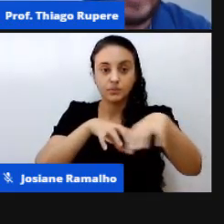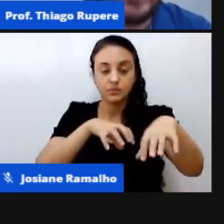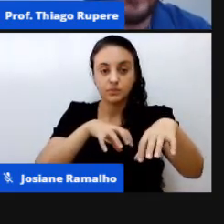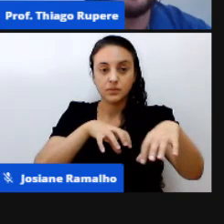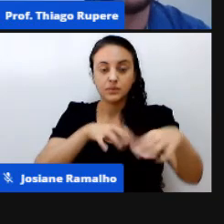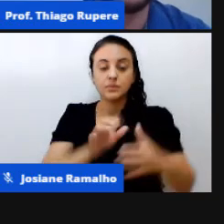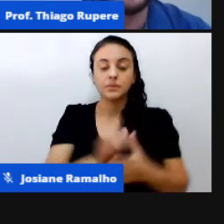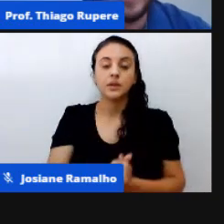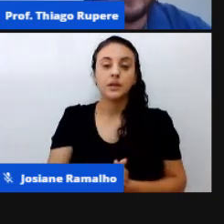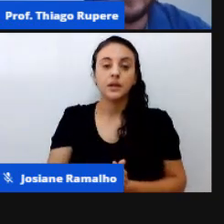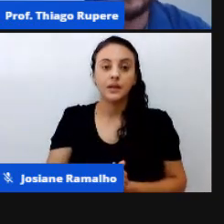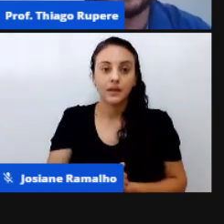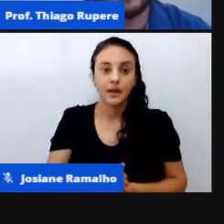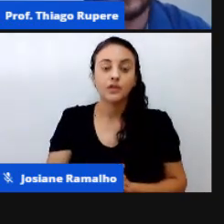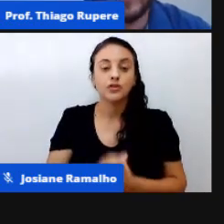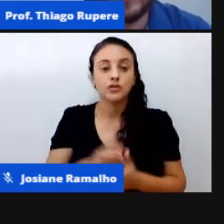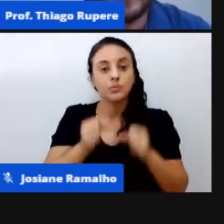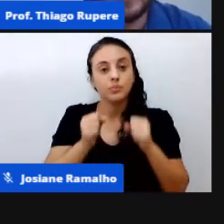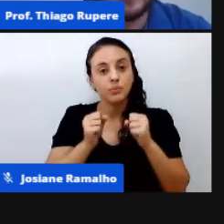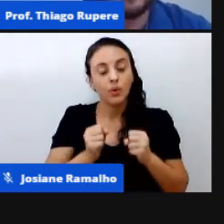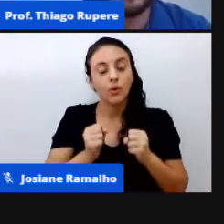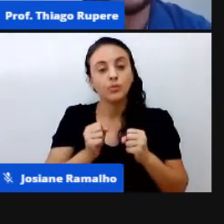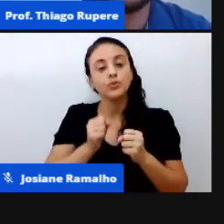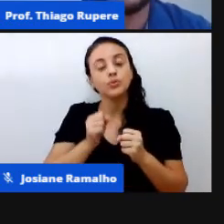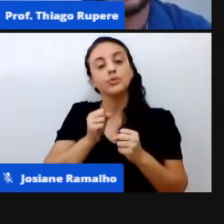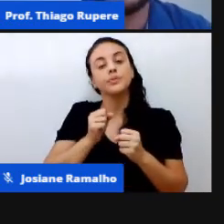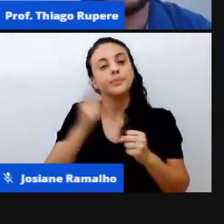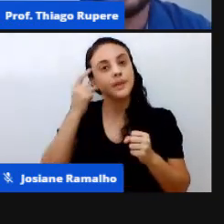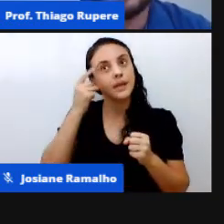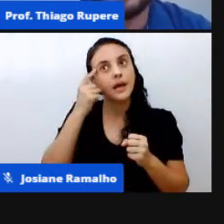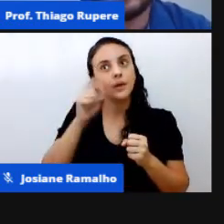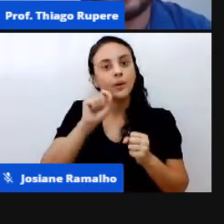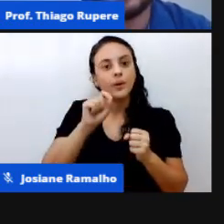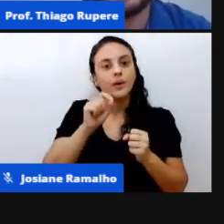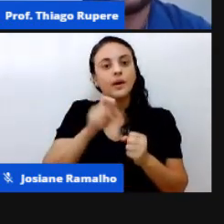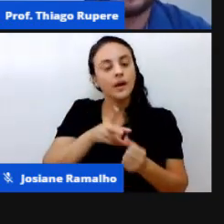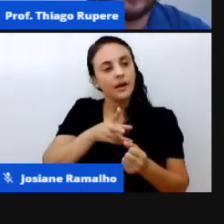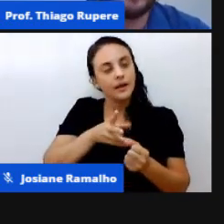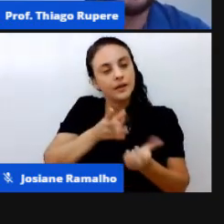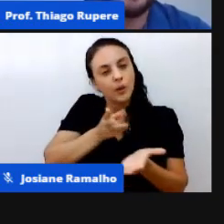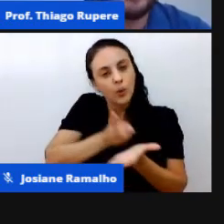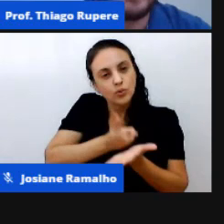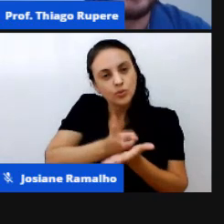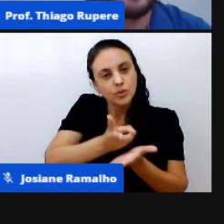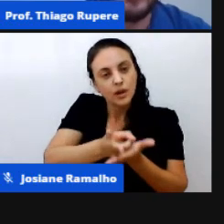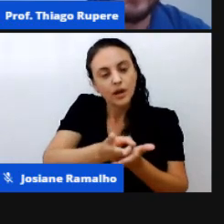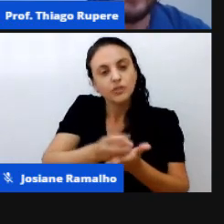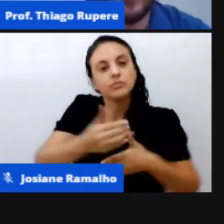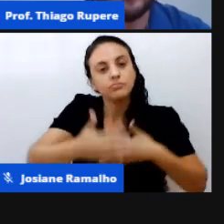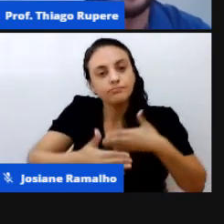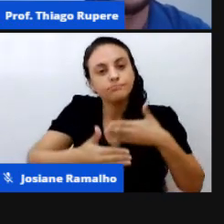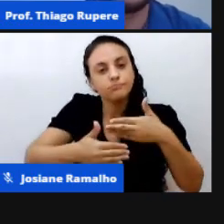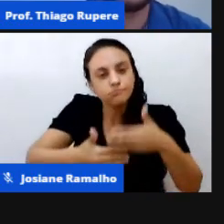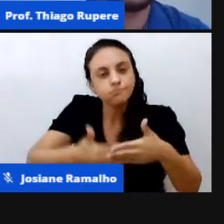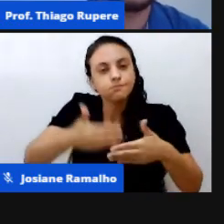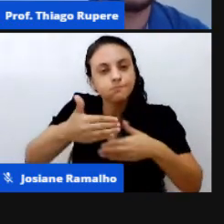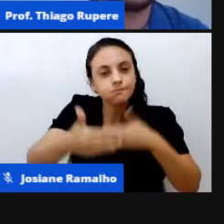do conhecimento, da continuidade da construção do conhecimento dos nossos alunos. E as metodologias ativas, como